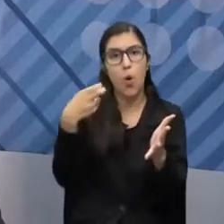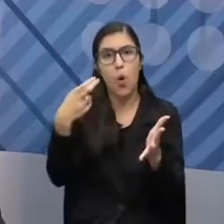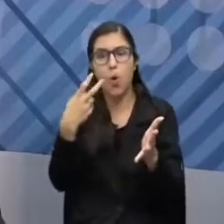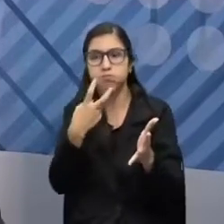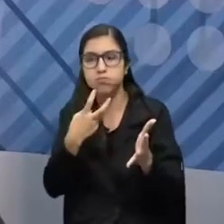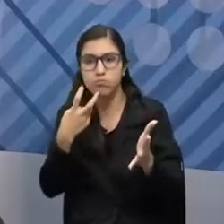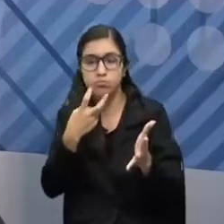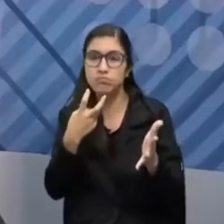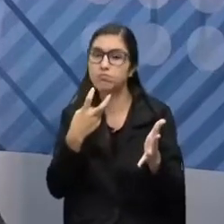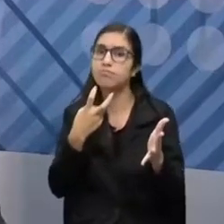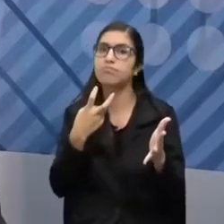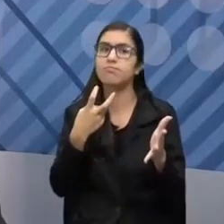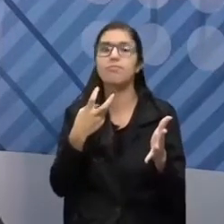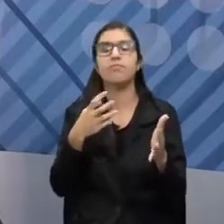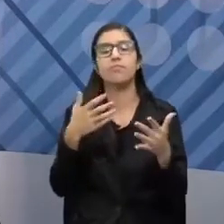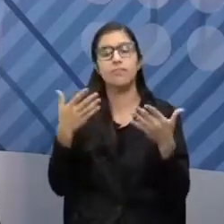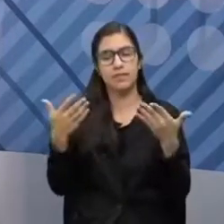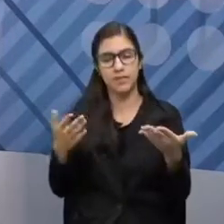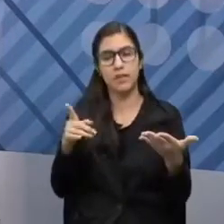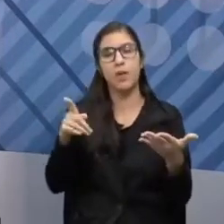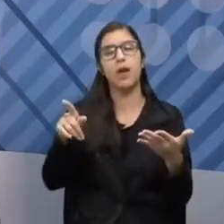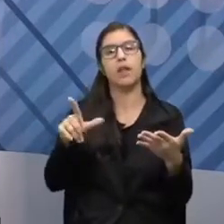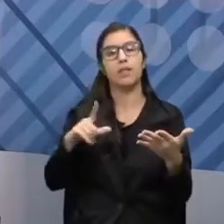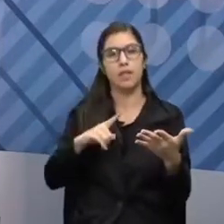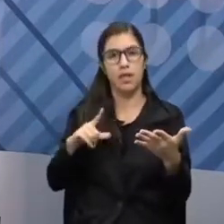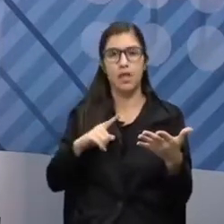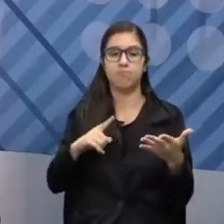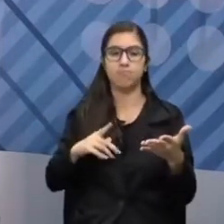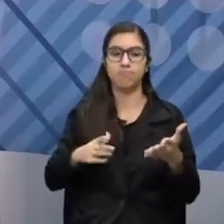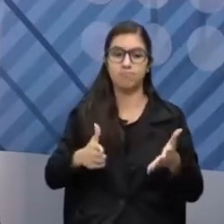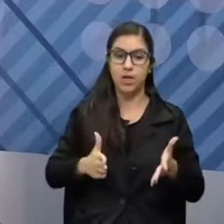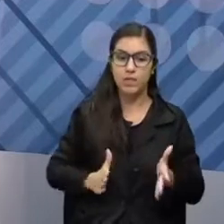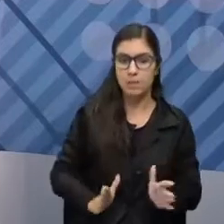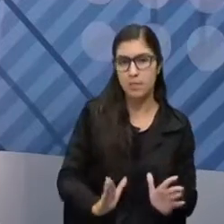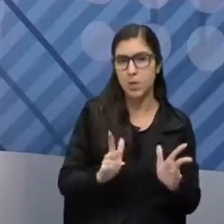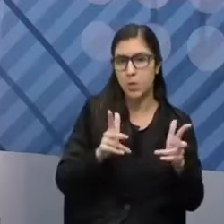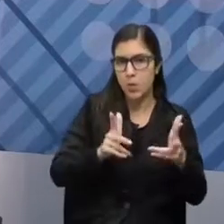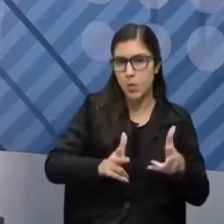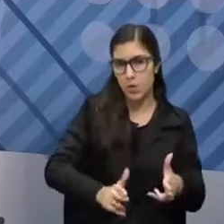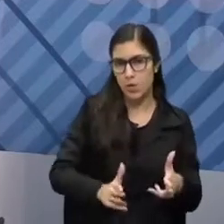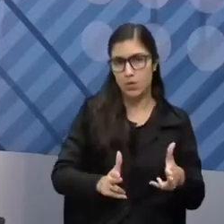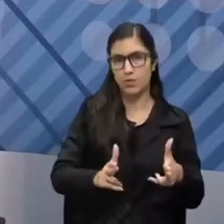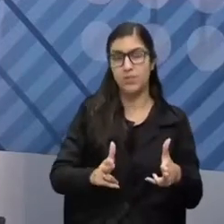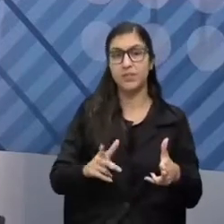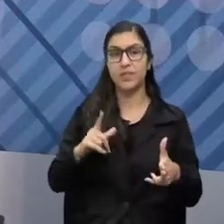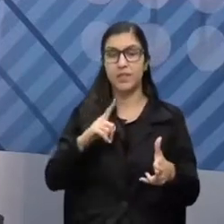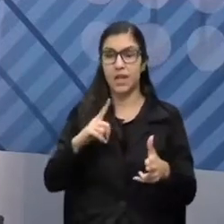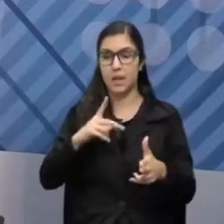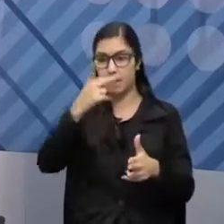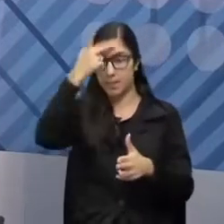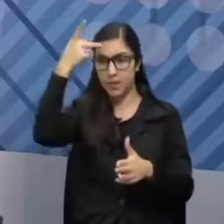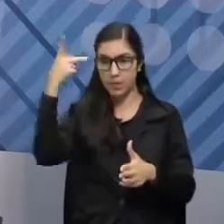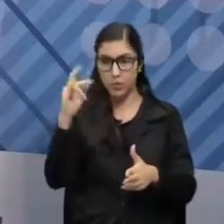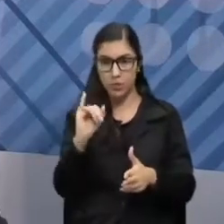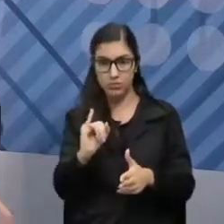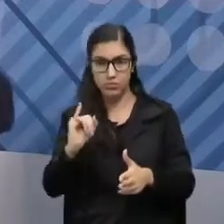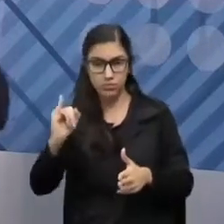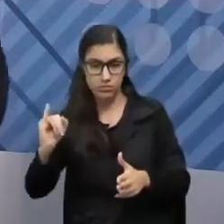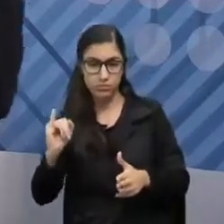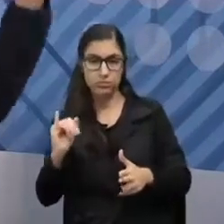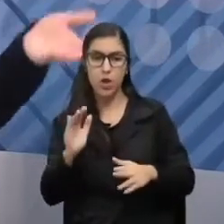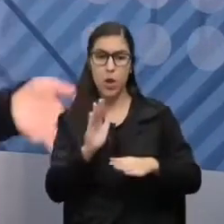de surdo-cegueira congênita. Quem vai trabalhar é um profissional especializado, um instrutor mediador,